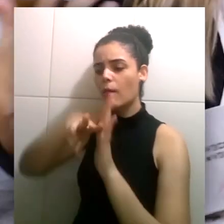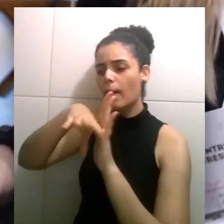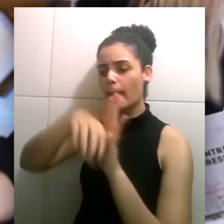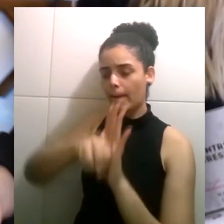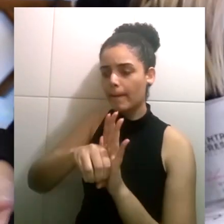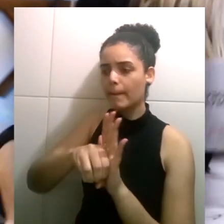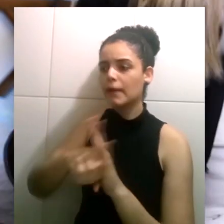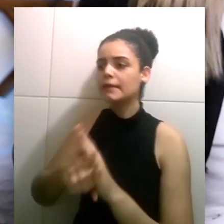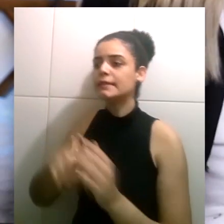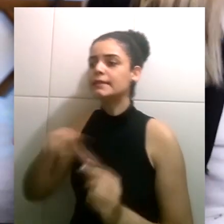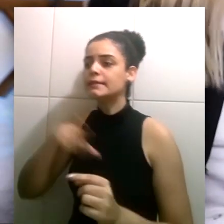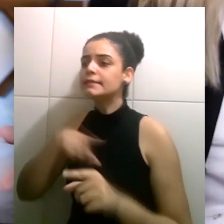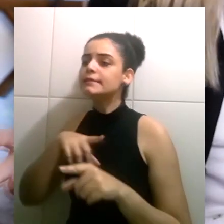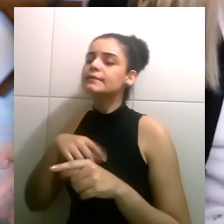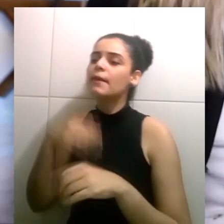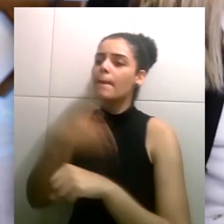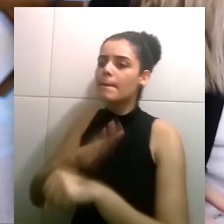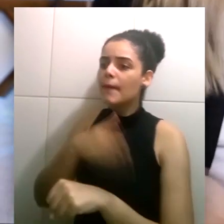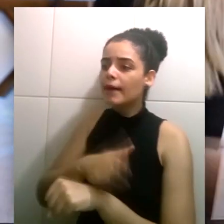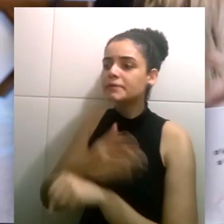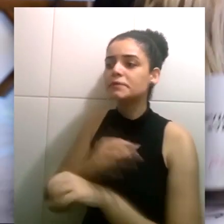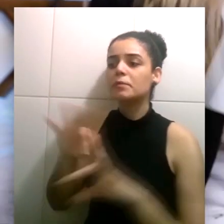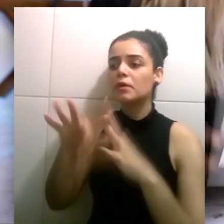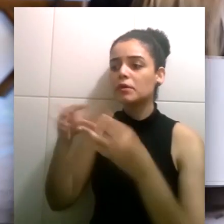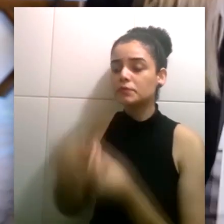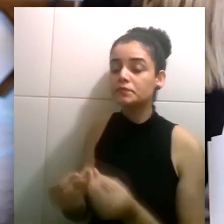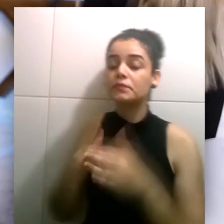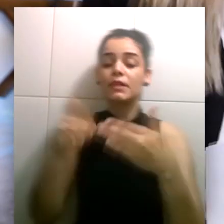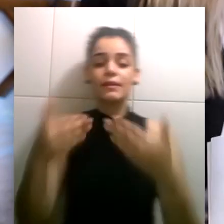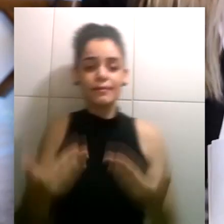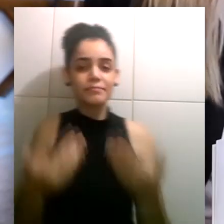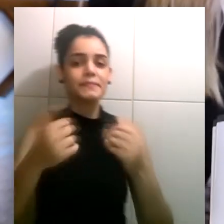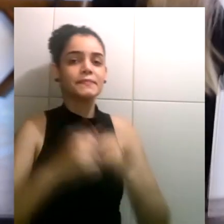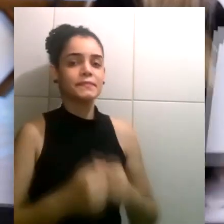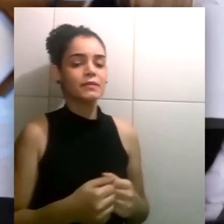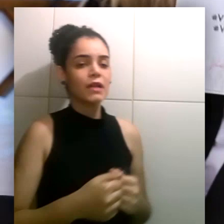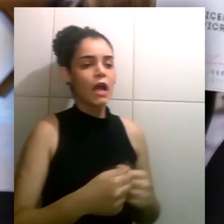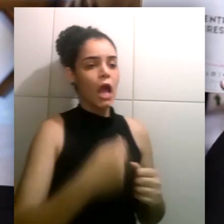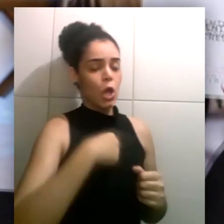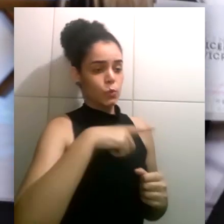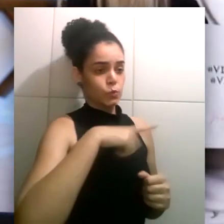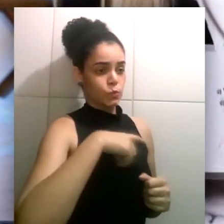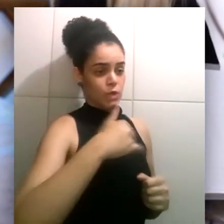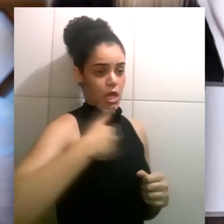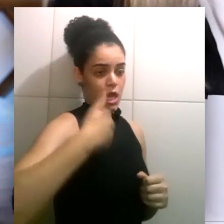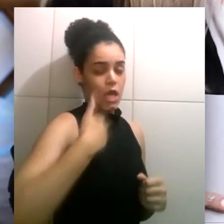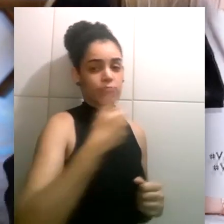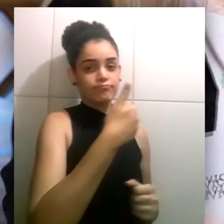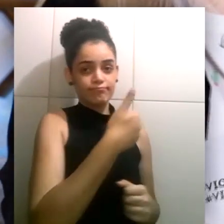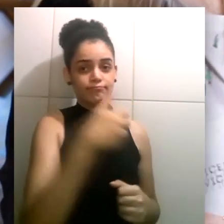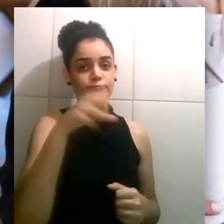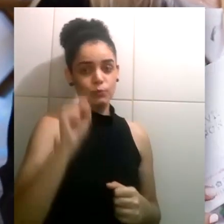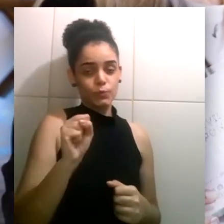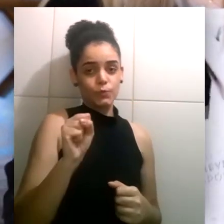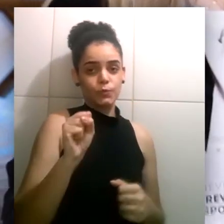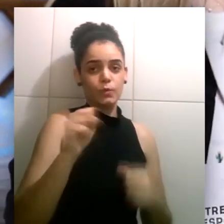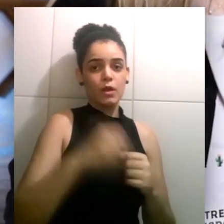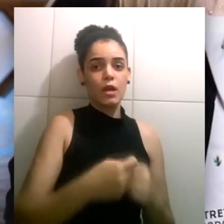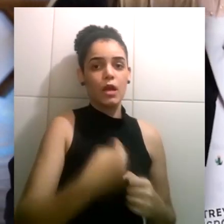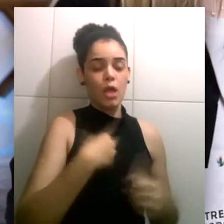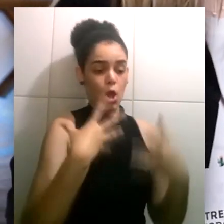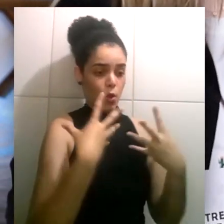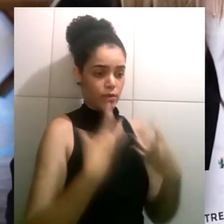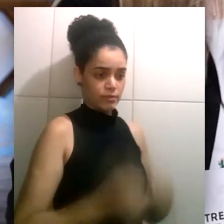gente sobre o ministério profético, sobre ter participado da imersão, como é que é? Gente, quando eu tinha 18 anos na Jocum,